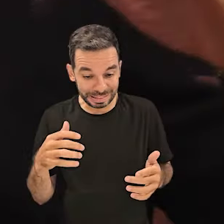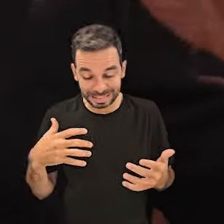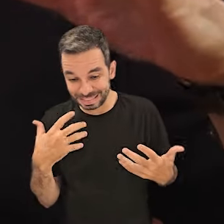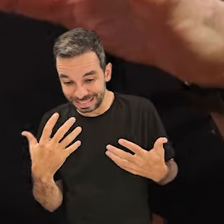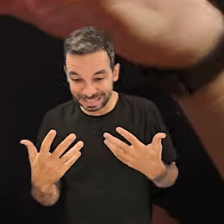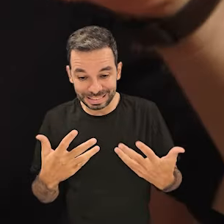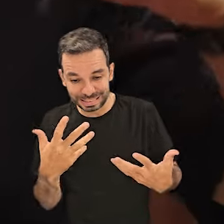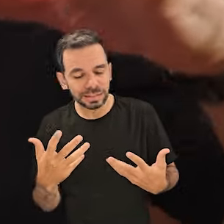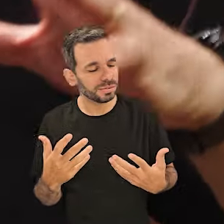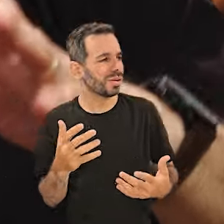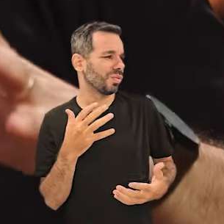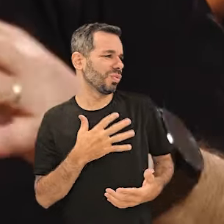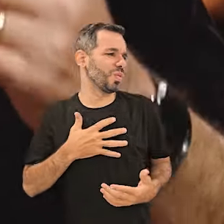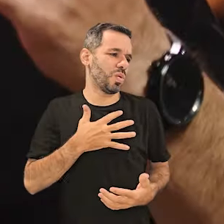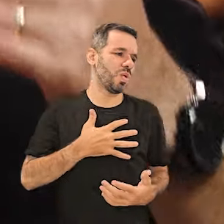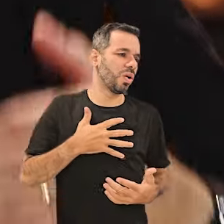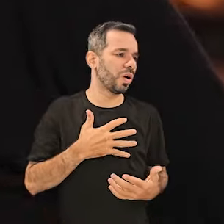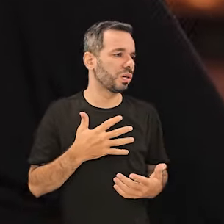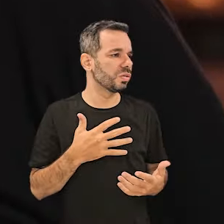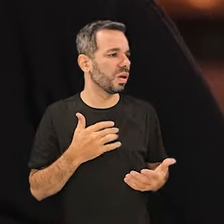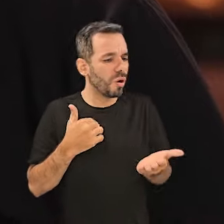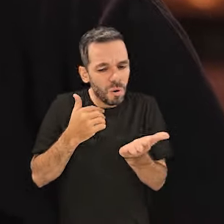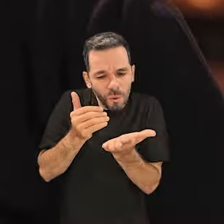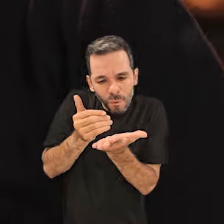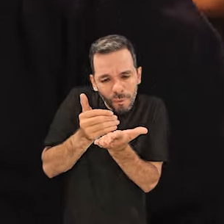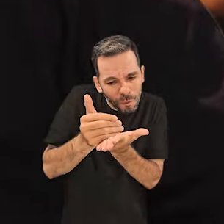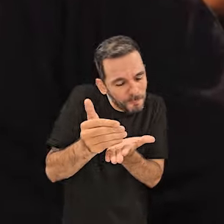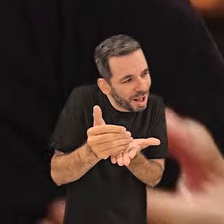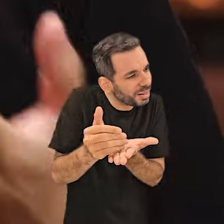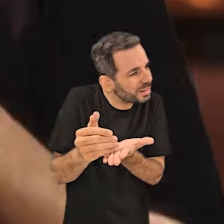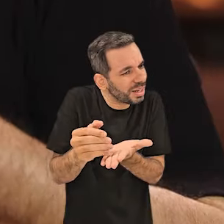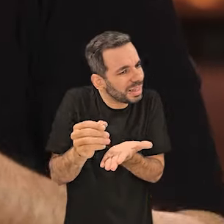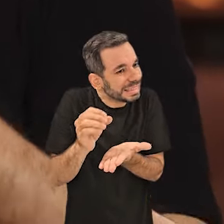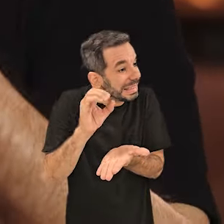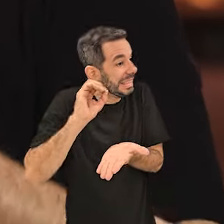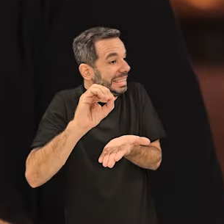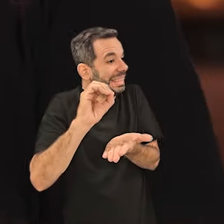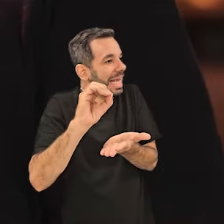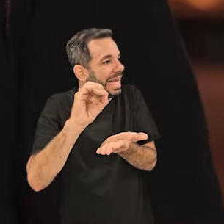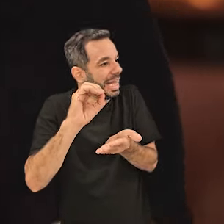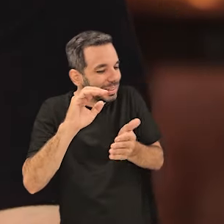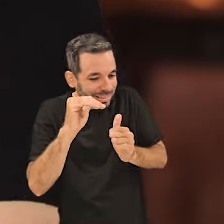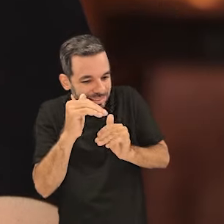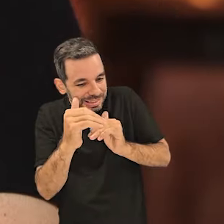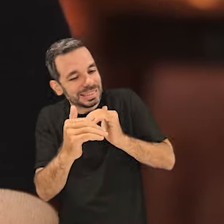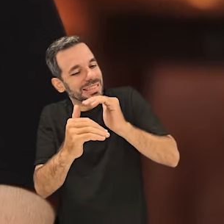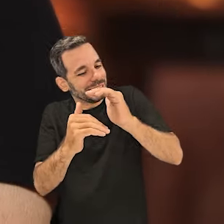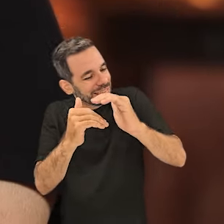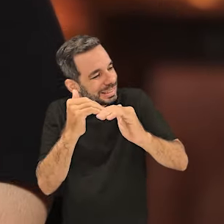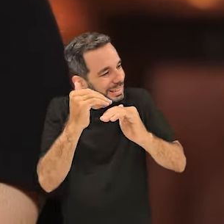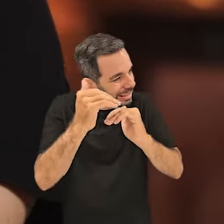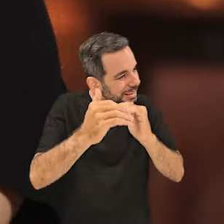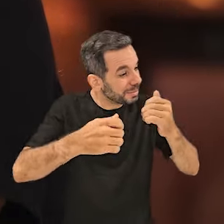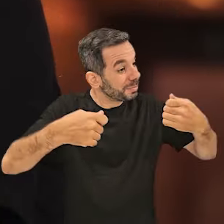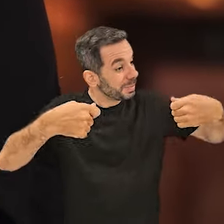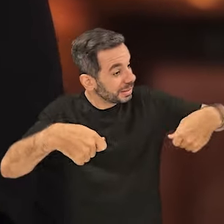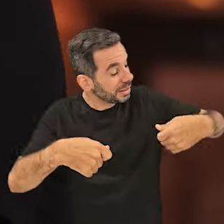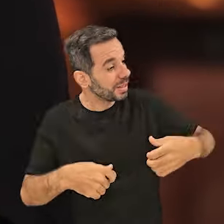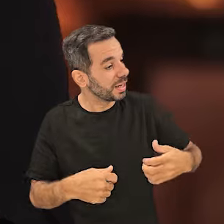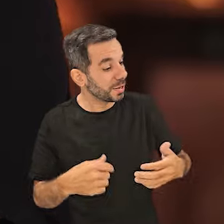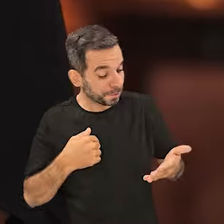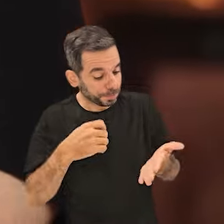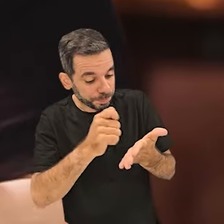fazendo. O que eu falo é, não, você começa do zero, uma prática de humildade, de ofertar o que você escreve para